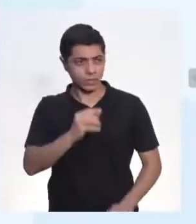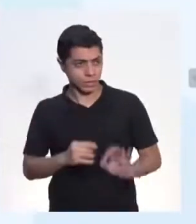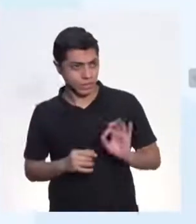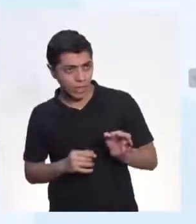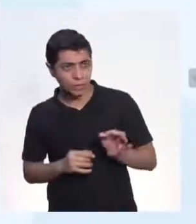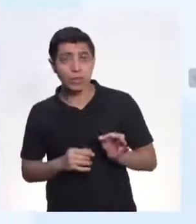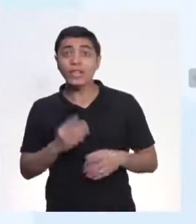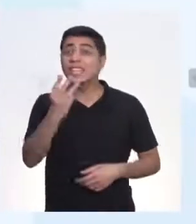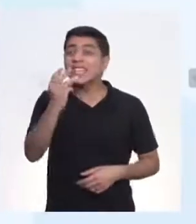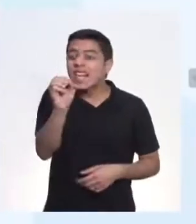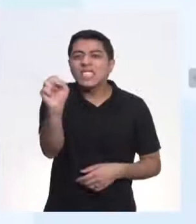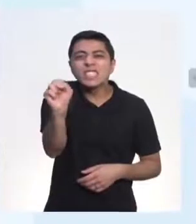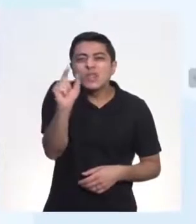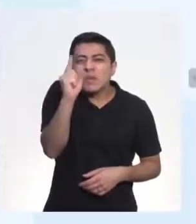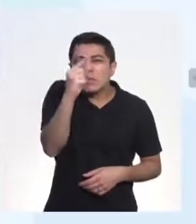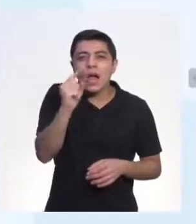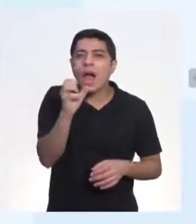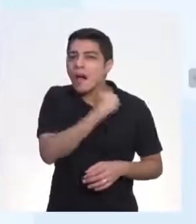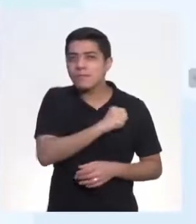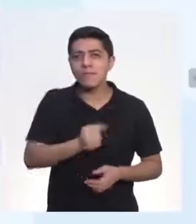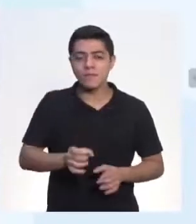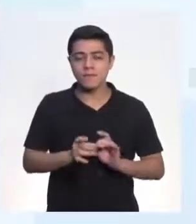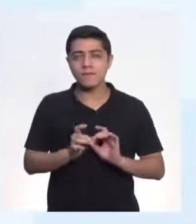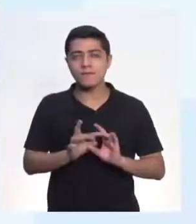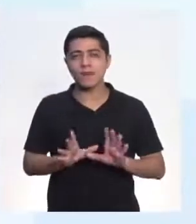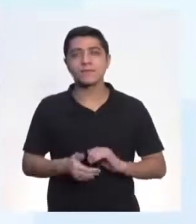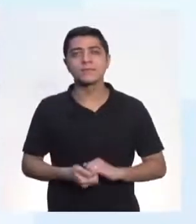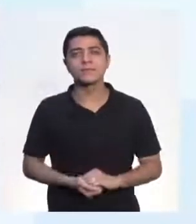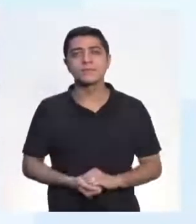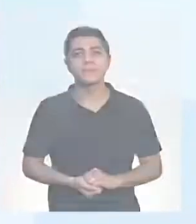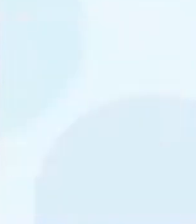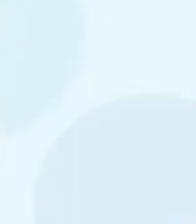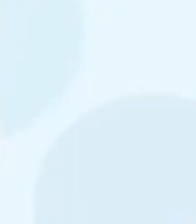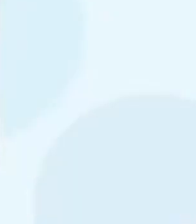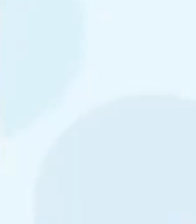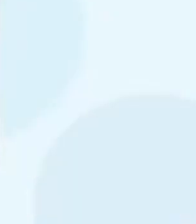Diretor, 30 segundos só para eles.